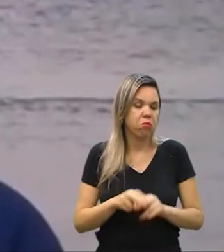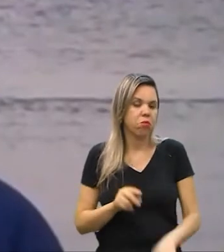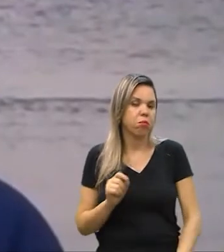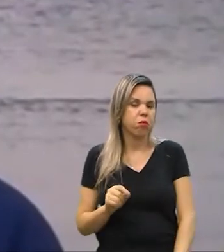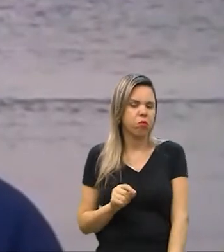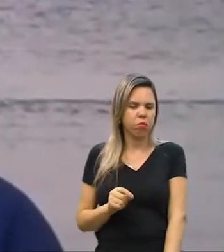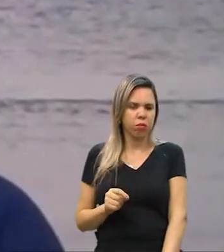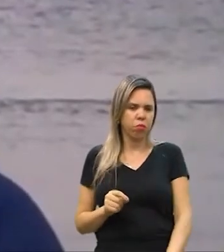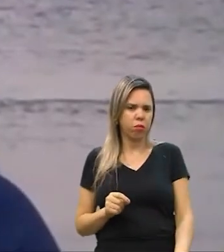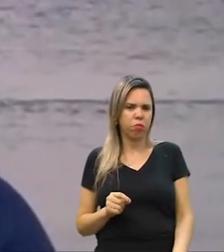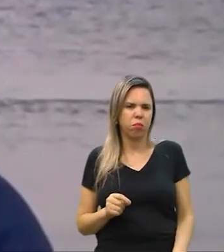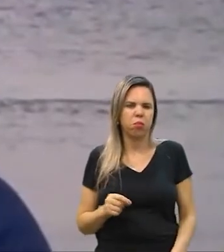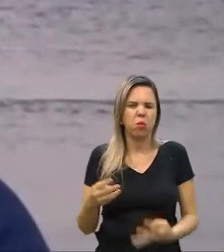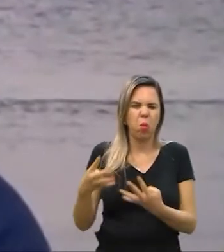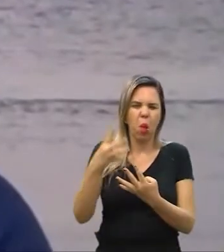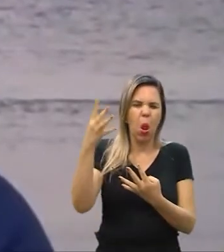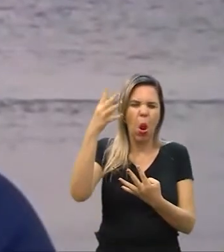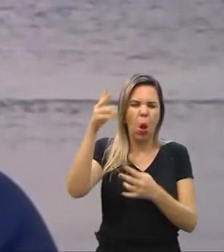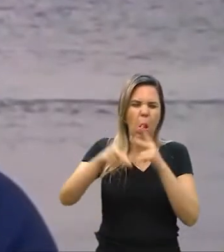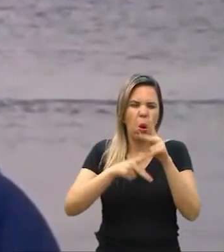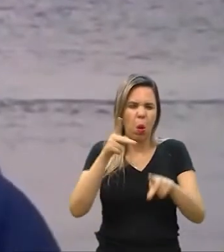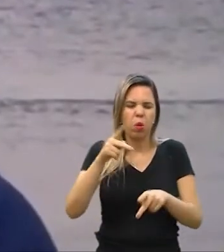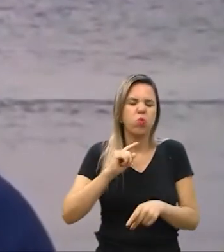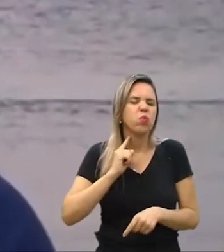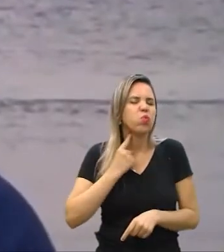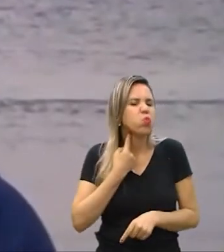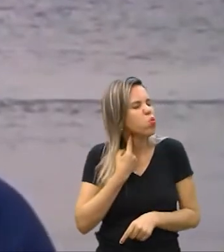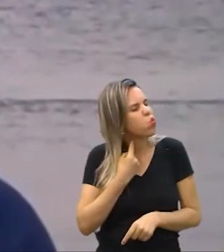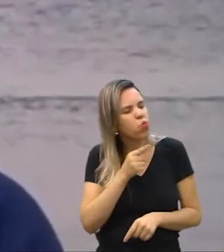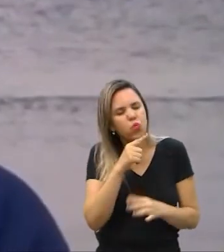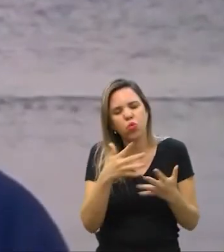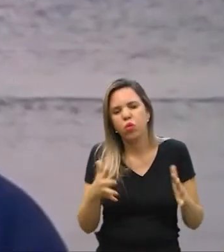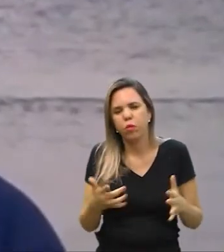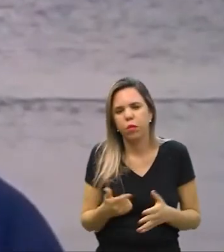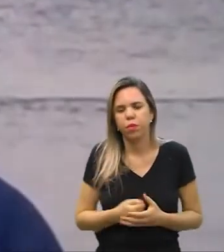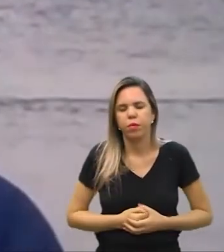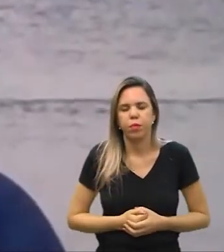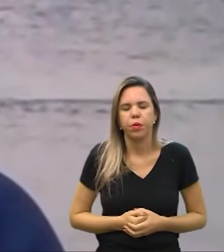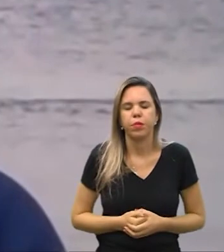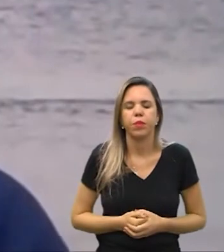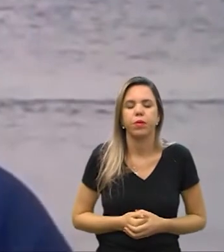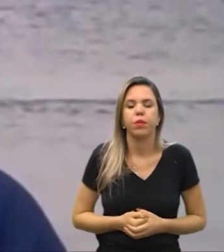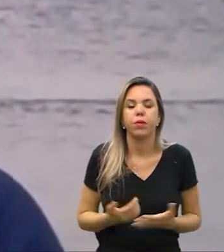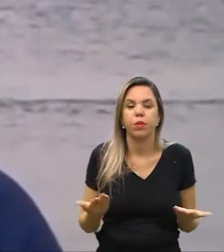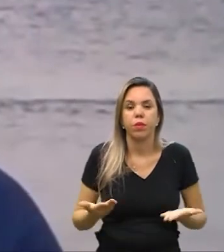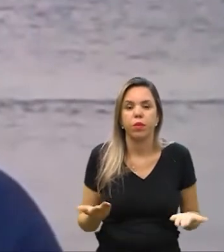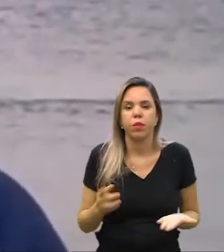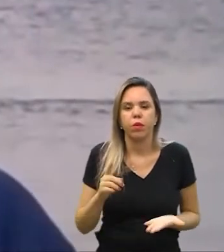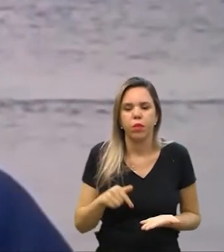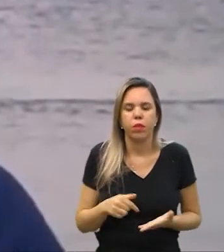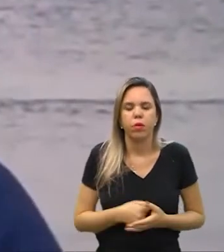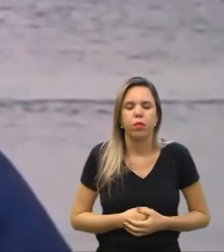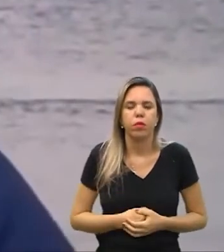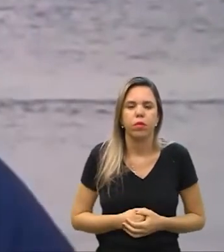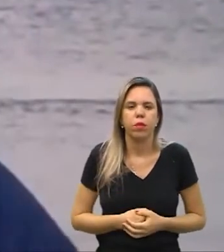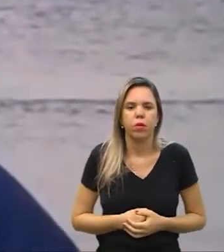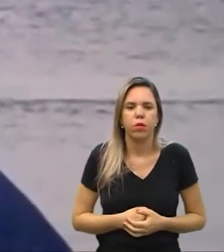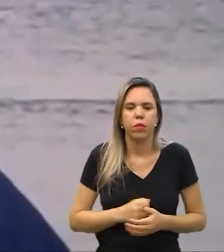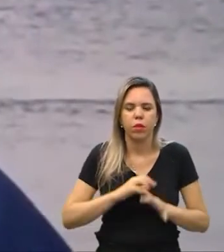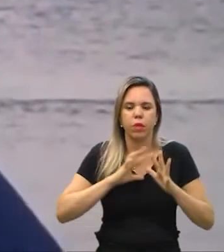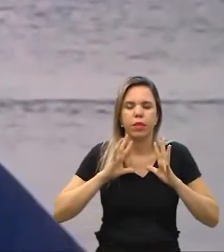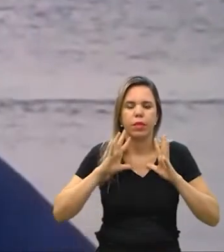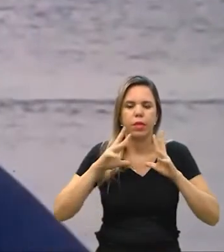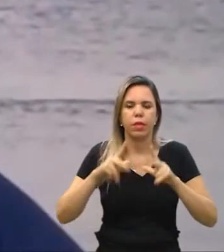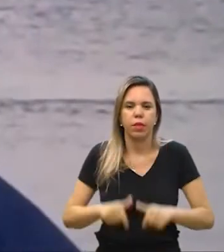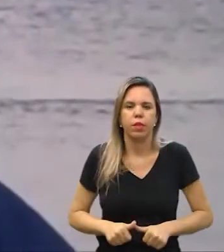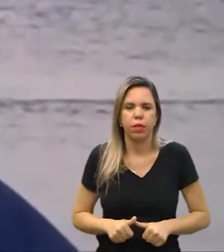de muita poluição das pessoas ali na praia e tal, e agora não, né? Agora deu uma